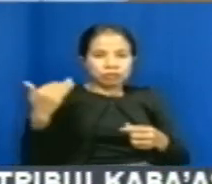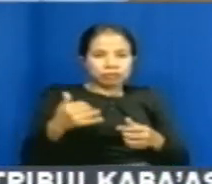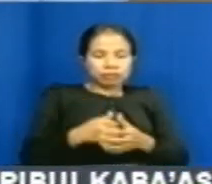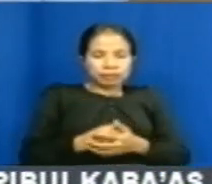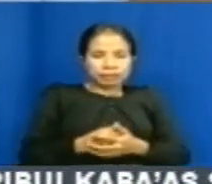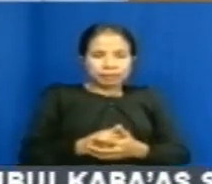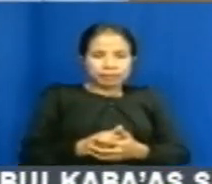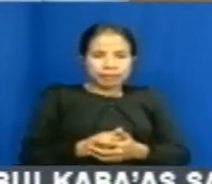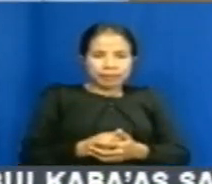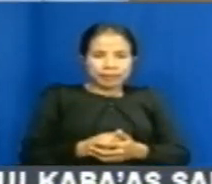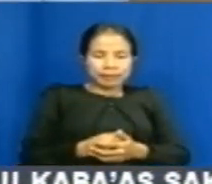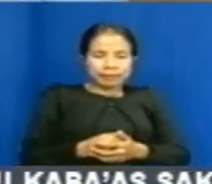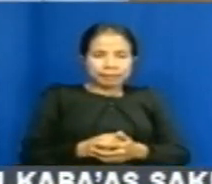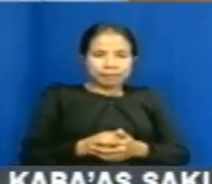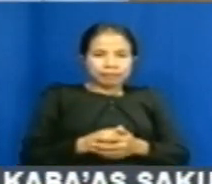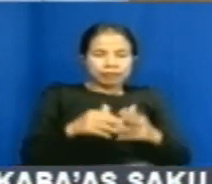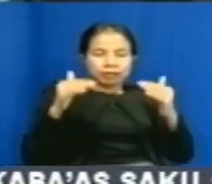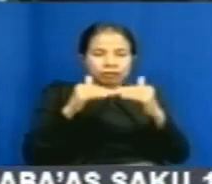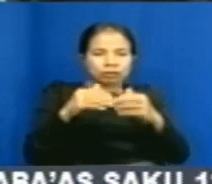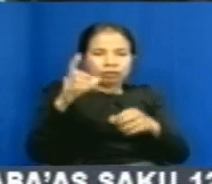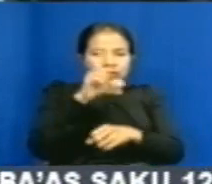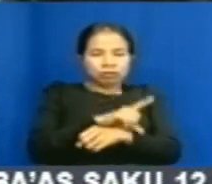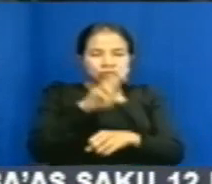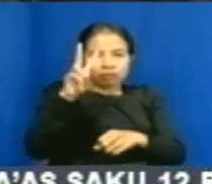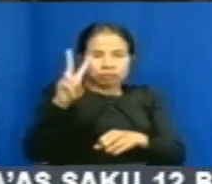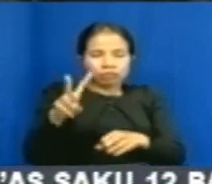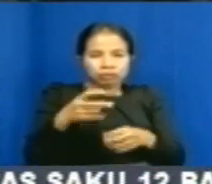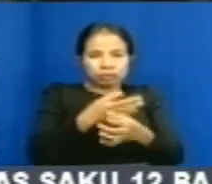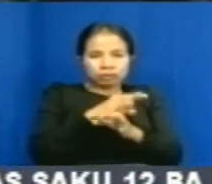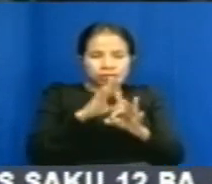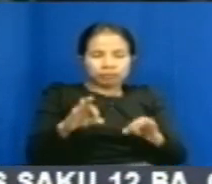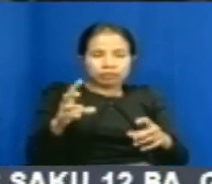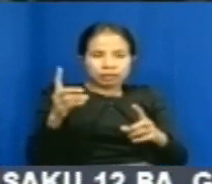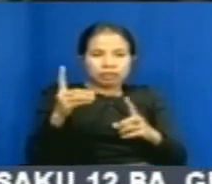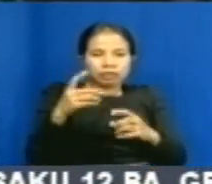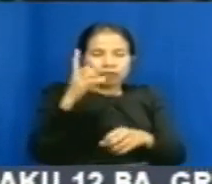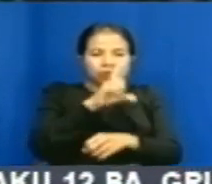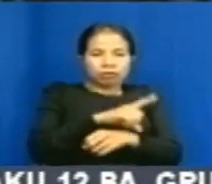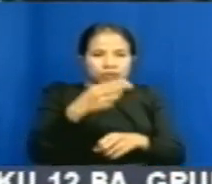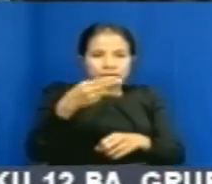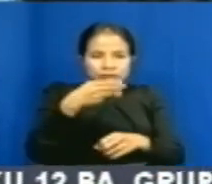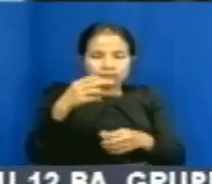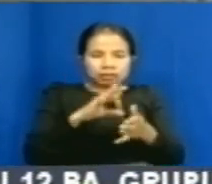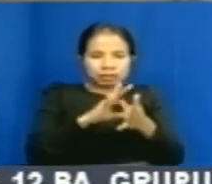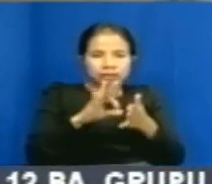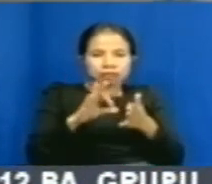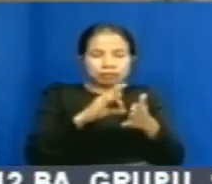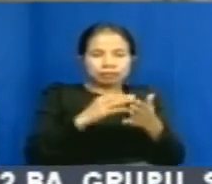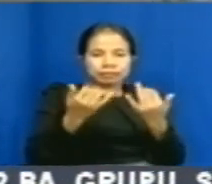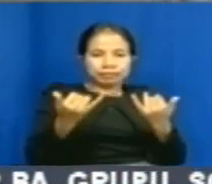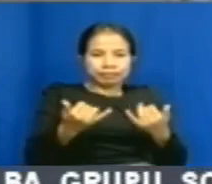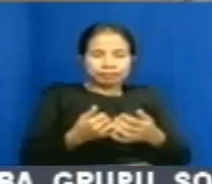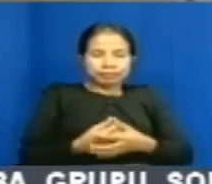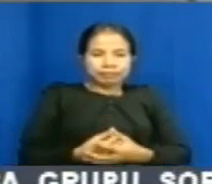Jesus. Evento Nehalau durante Loron Rua. Não sei termina e a quinta-feira semana ne.